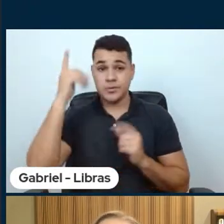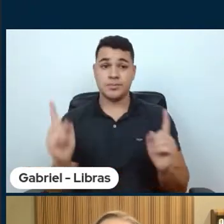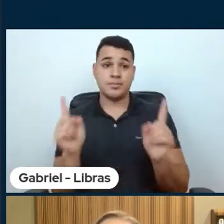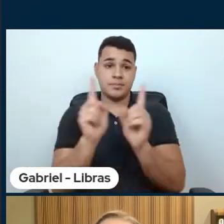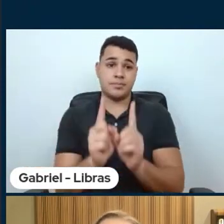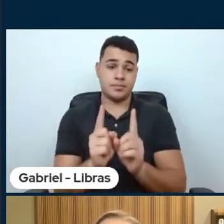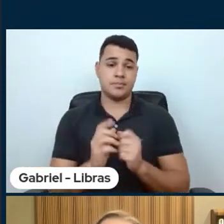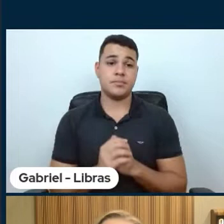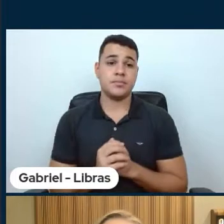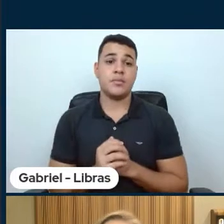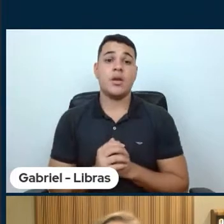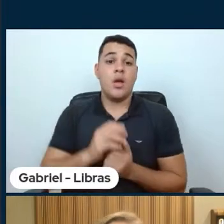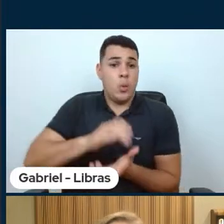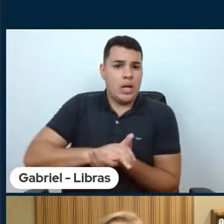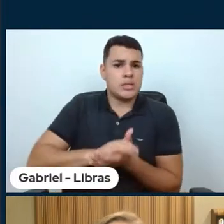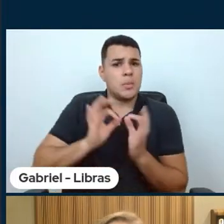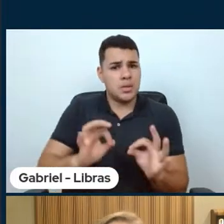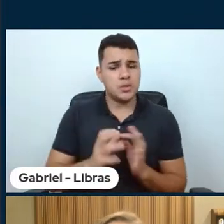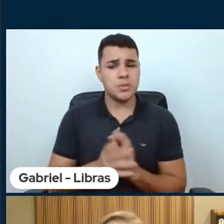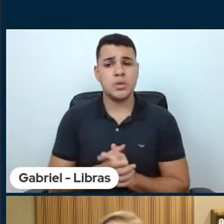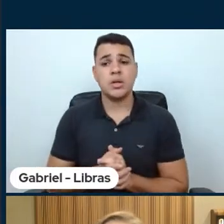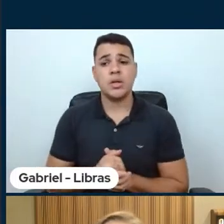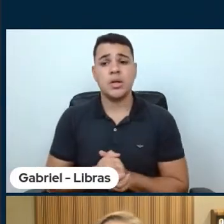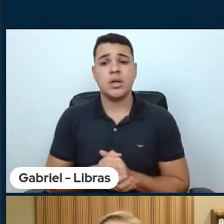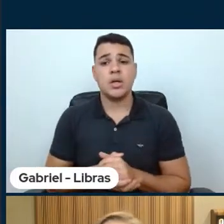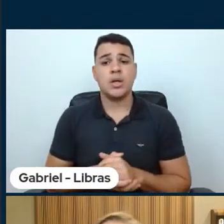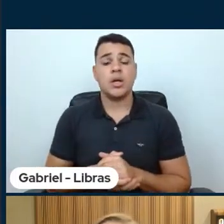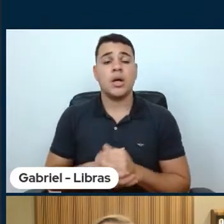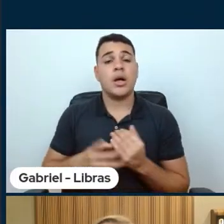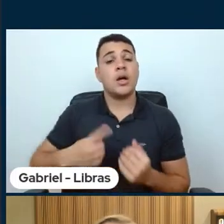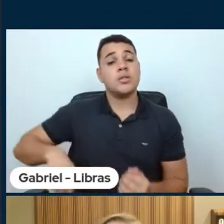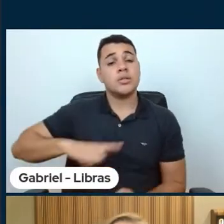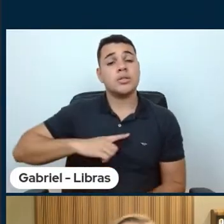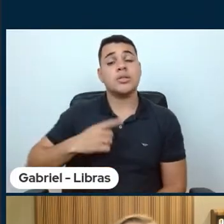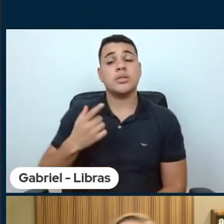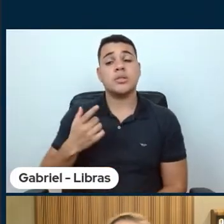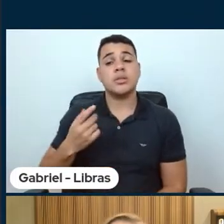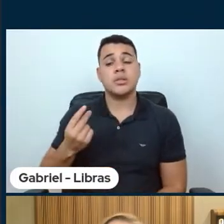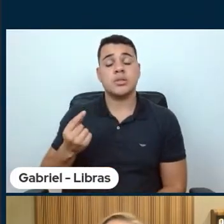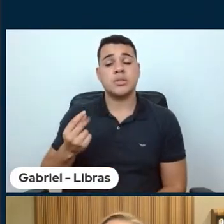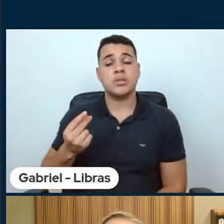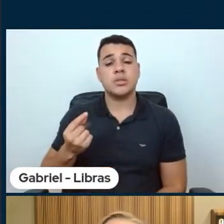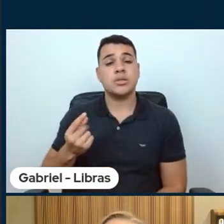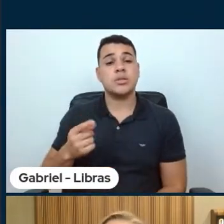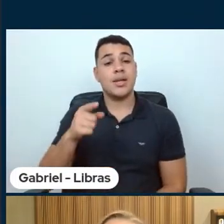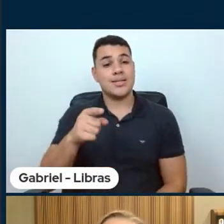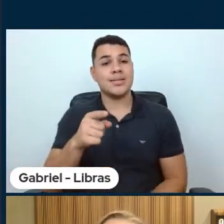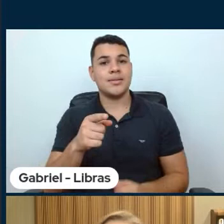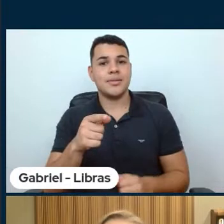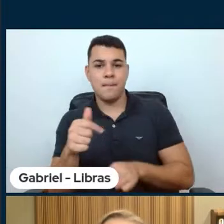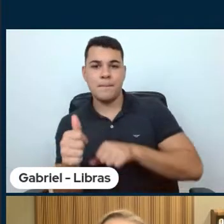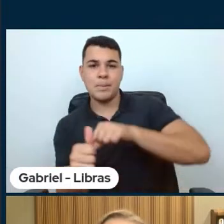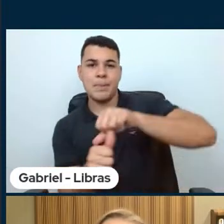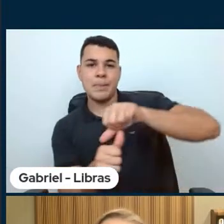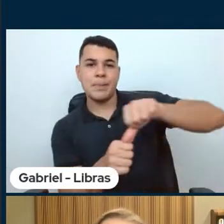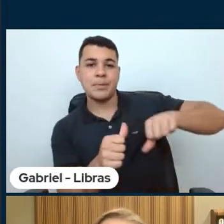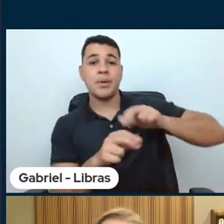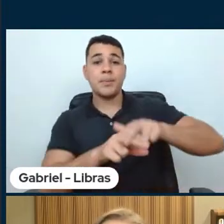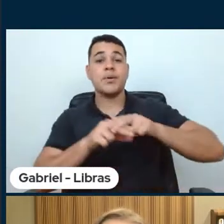casal mesmo e a gente ela a gente a narrativa muda de acordo com as respostas que o casal